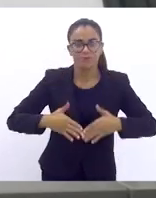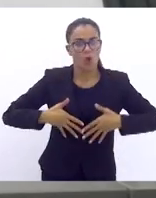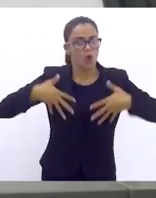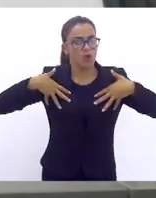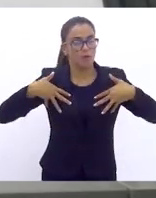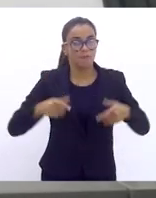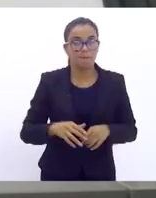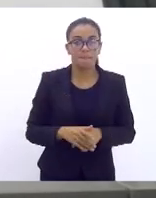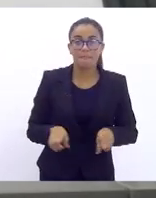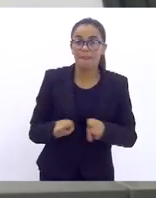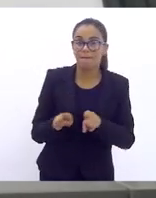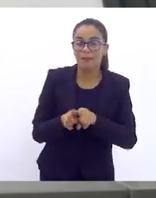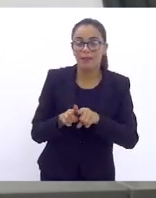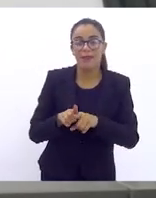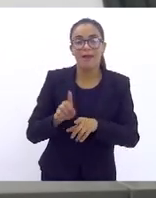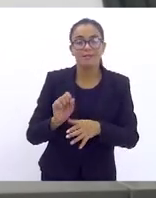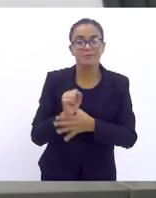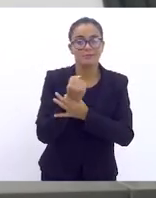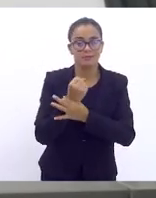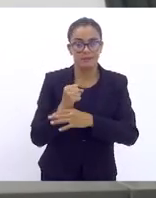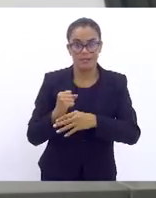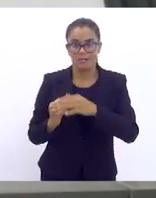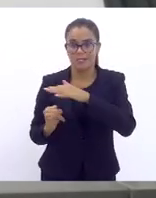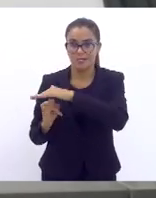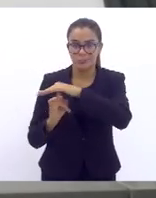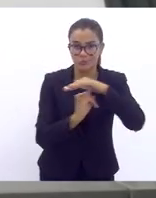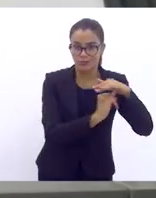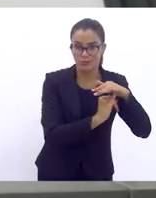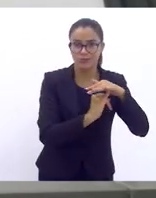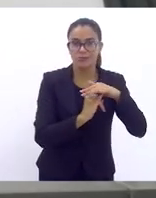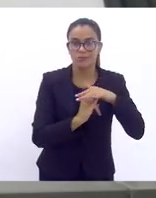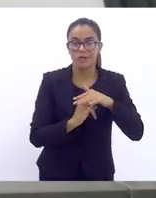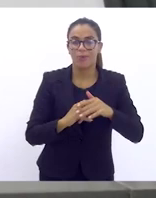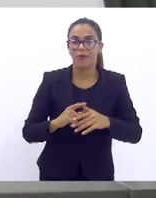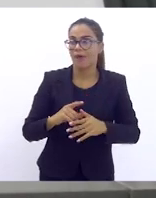governança internacional que a integração de todas as